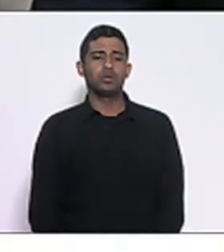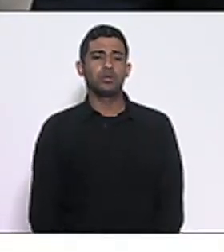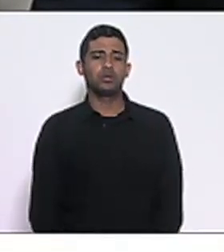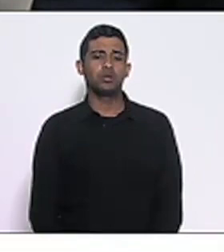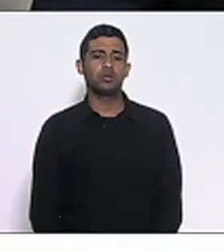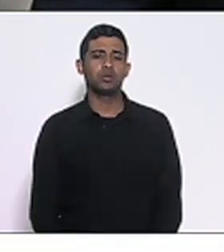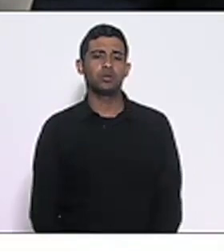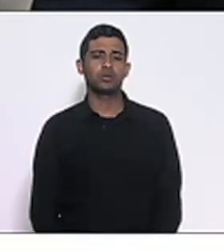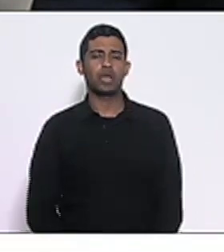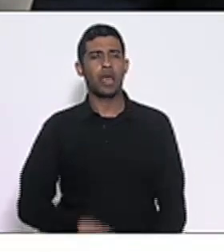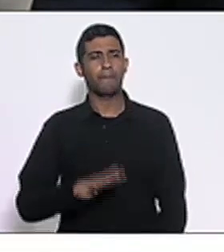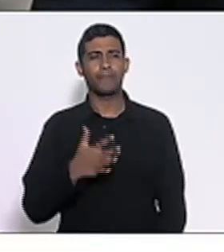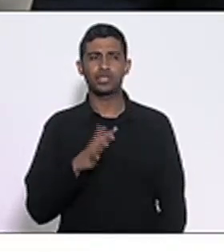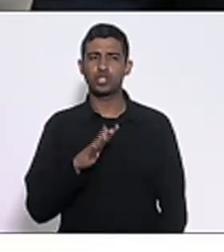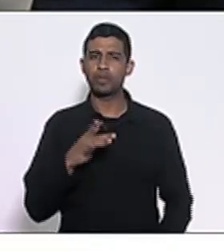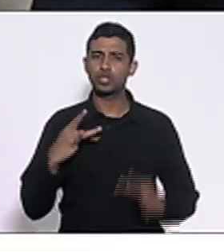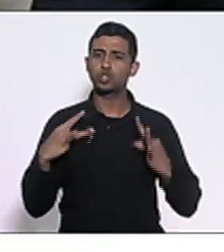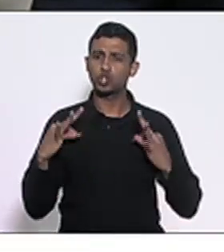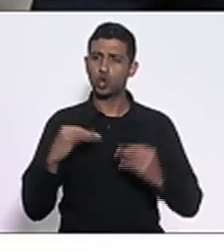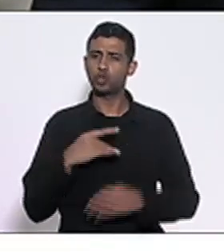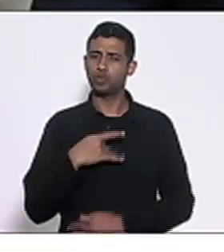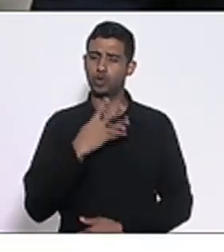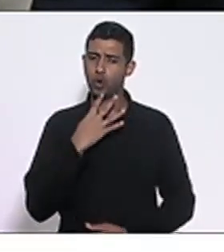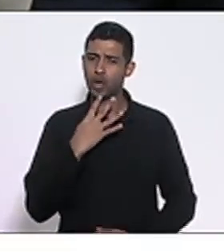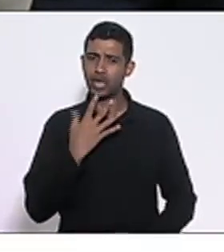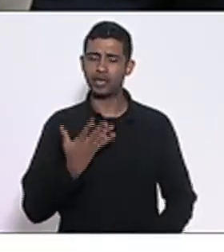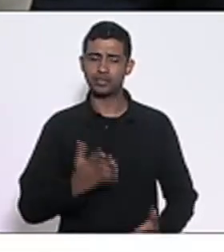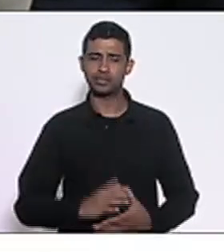Mais ou menos, mas todos conhecem.